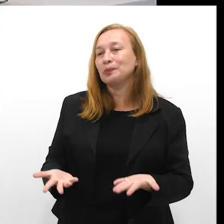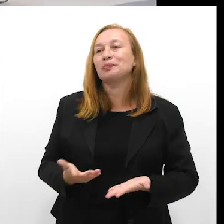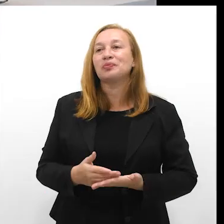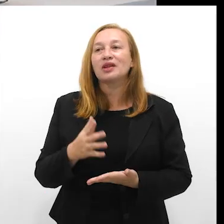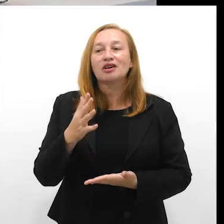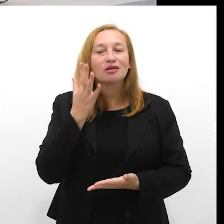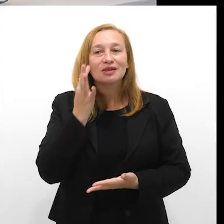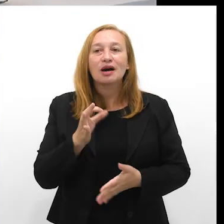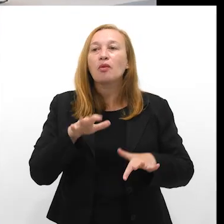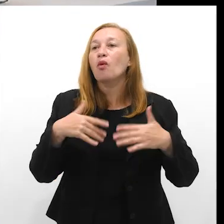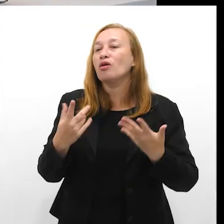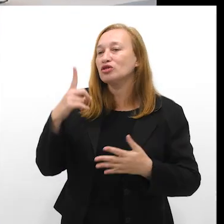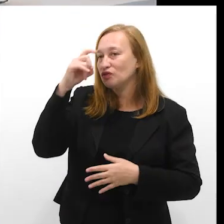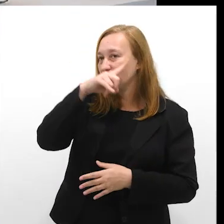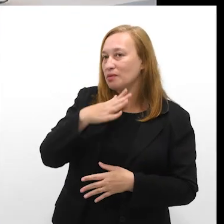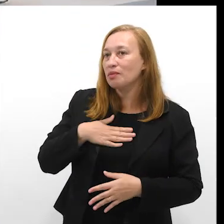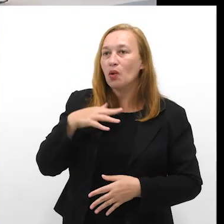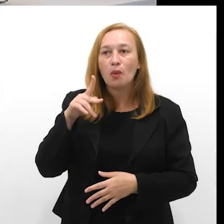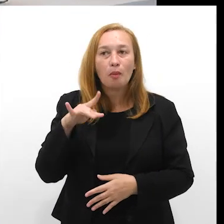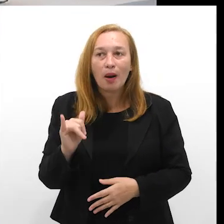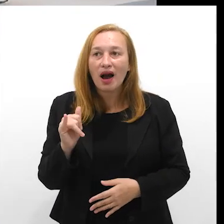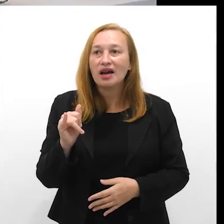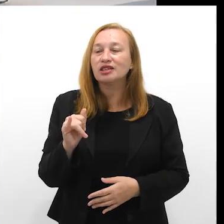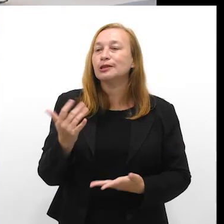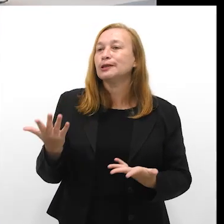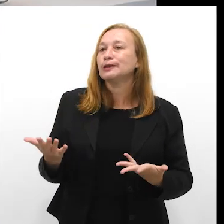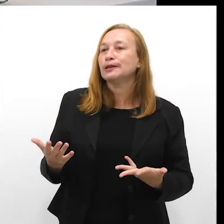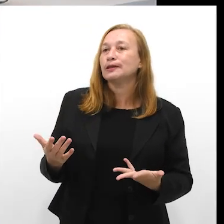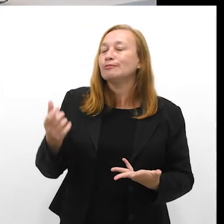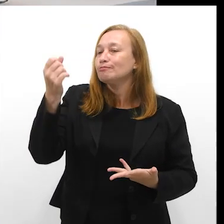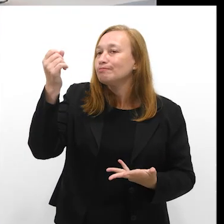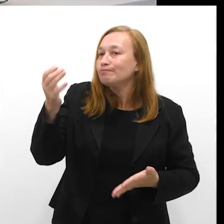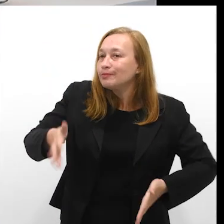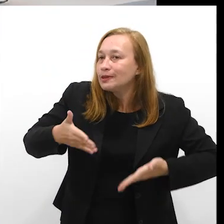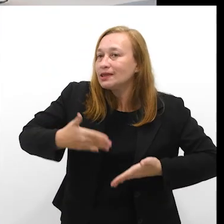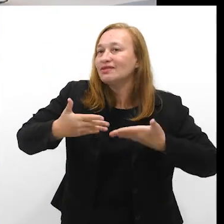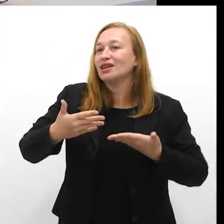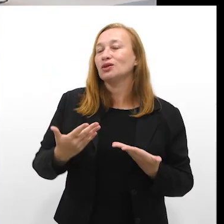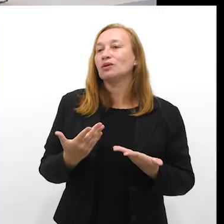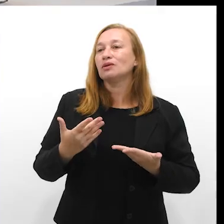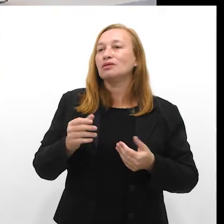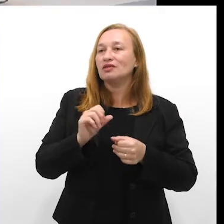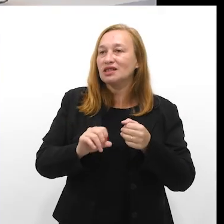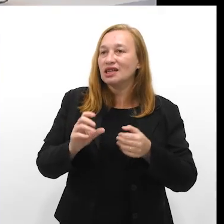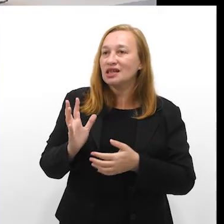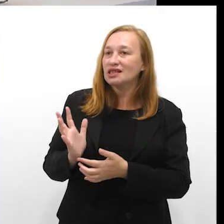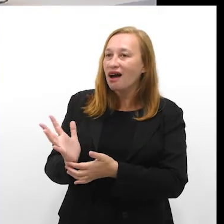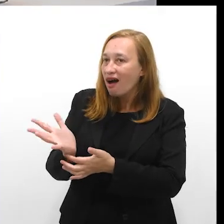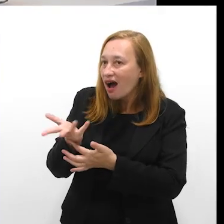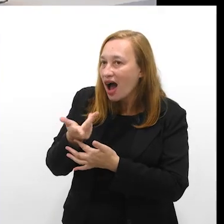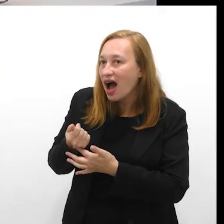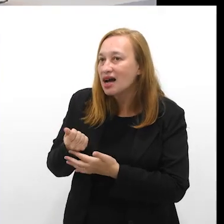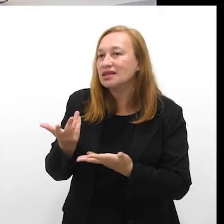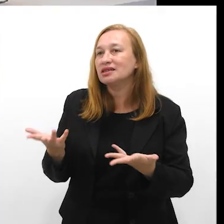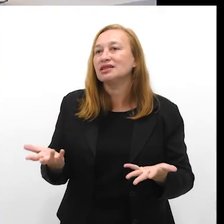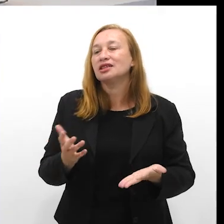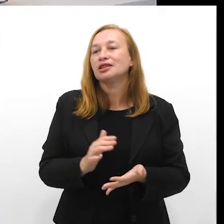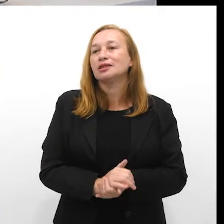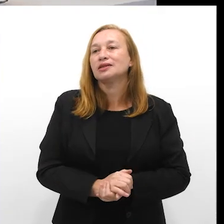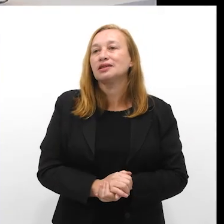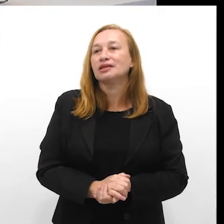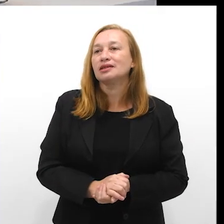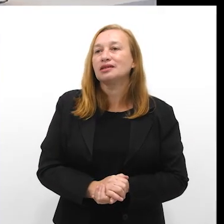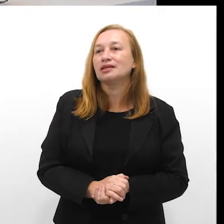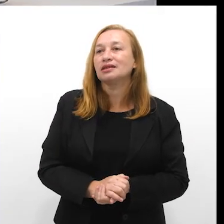uma construção. A gente né? não sabe qual é o mais difícil. Meu né? pai, que foi o meu grande incentivador para que eu né? fizesse a arte,